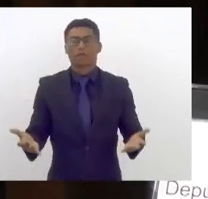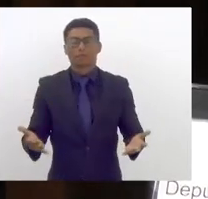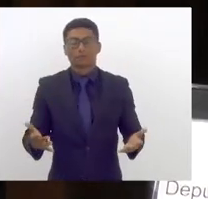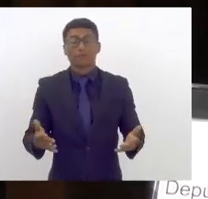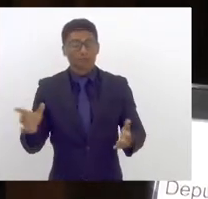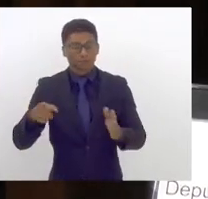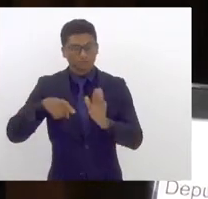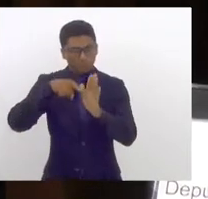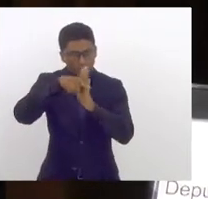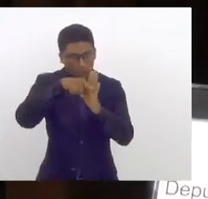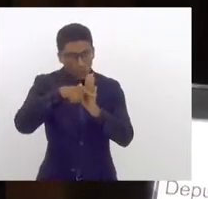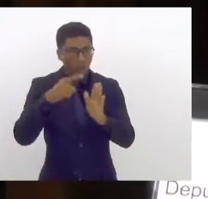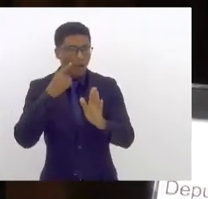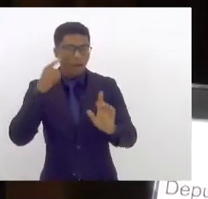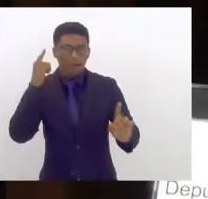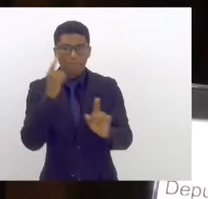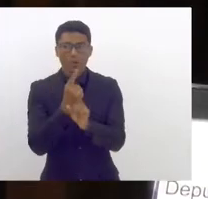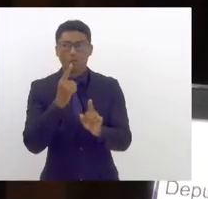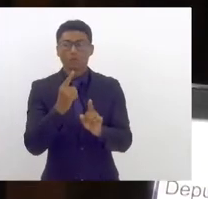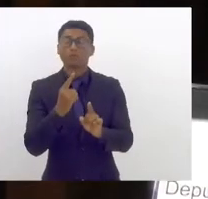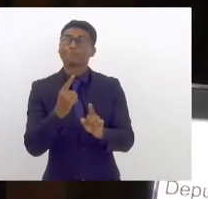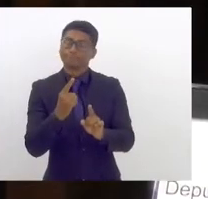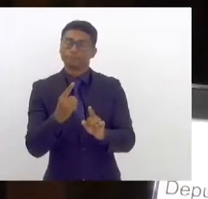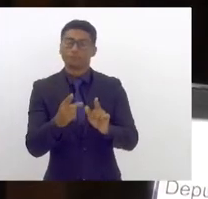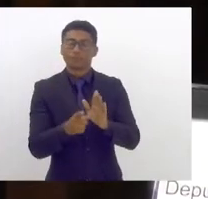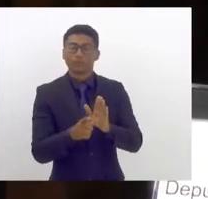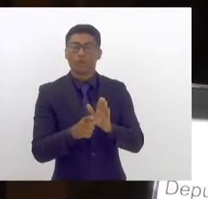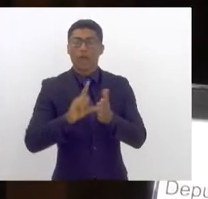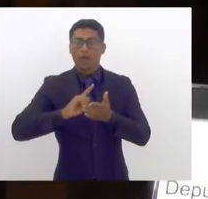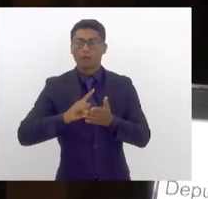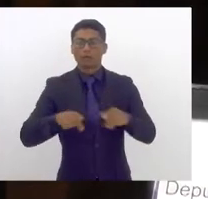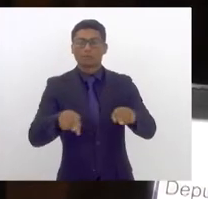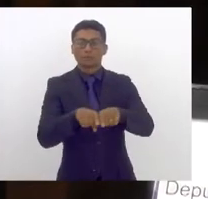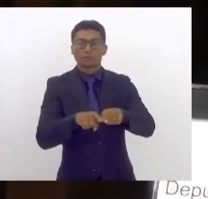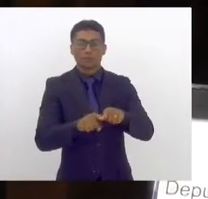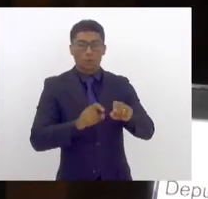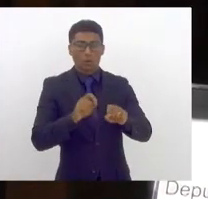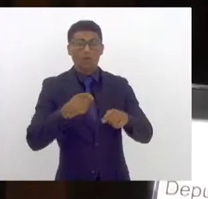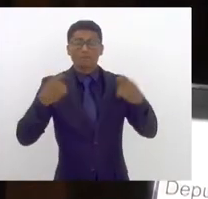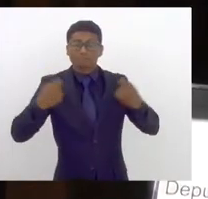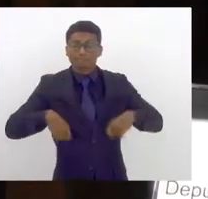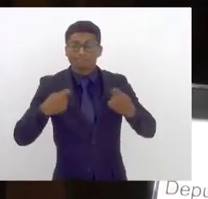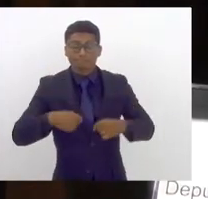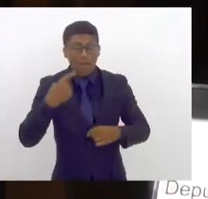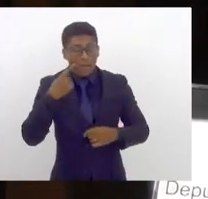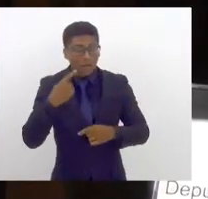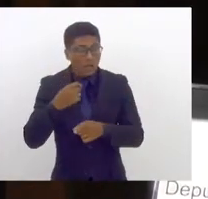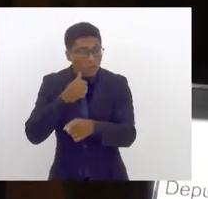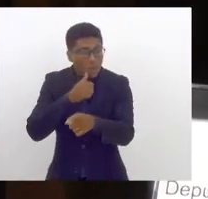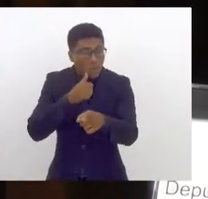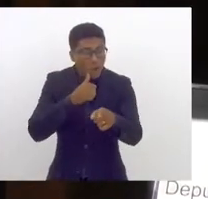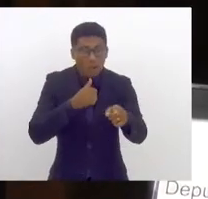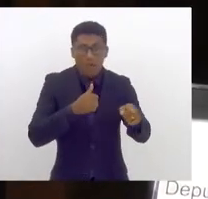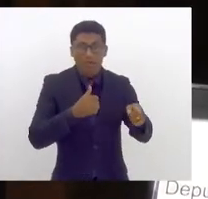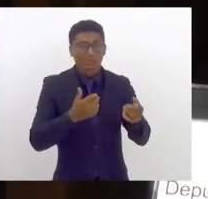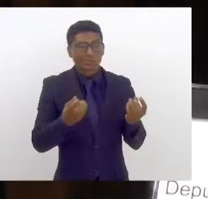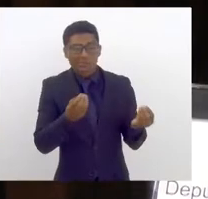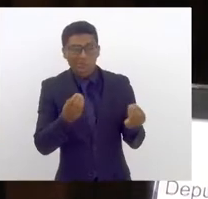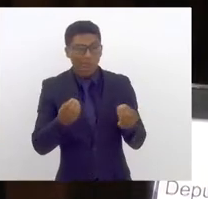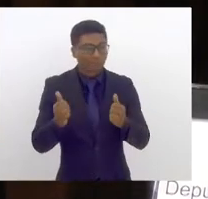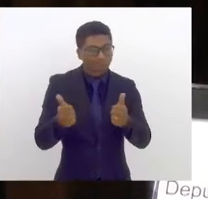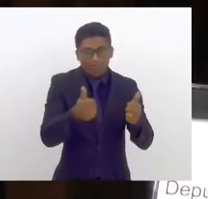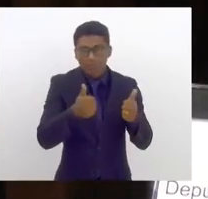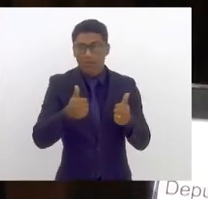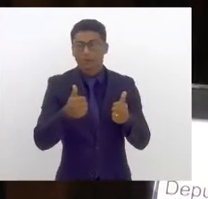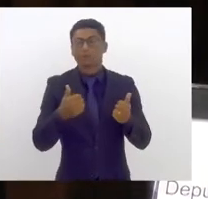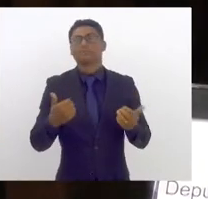apresentação do diagnóstico é da nossa competência na atenção primária o rastreio dessas mulheres a competência ela